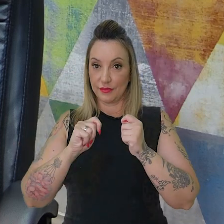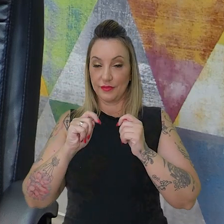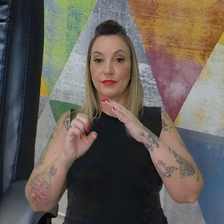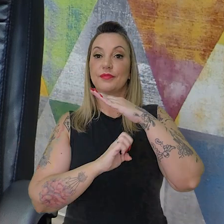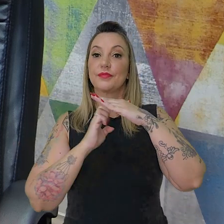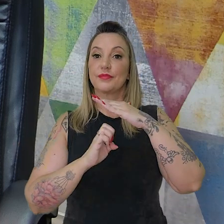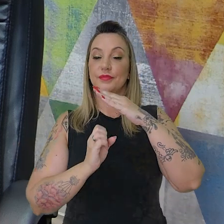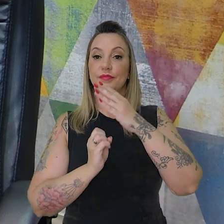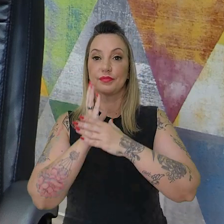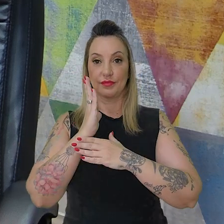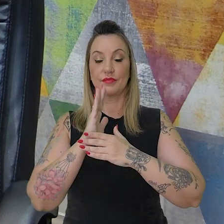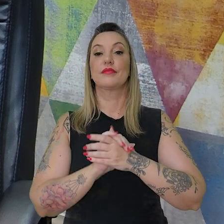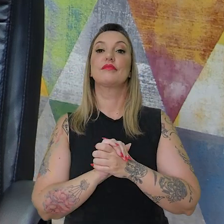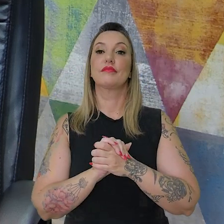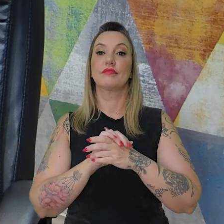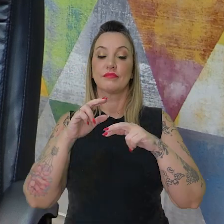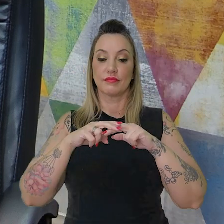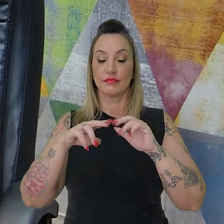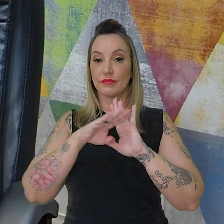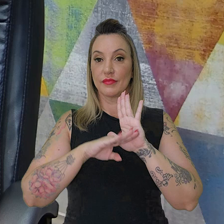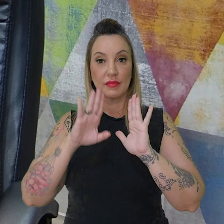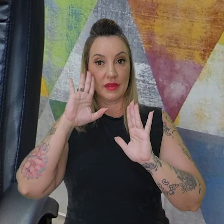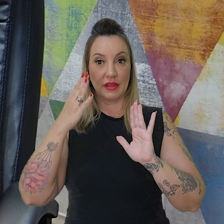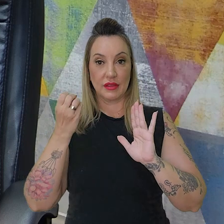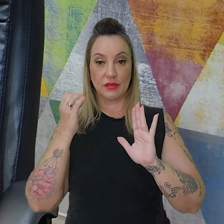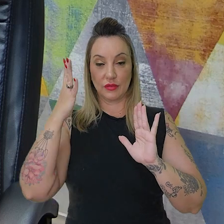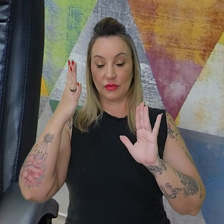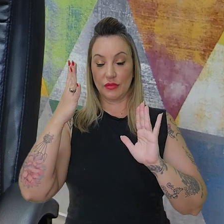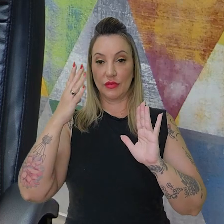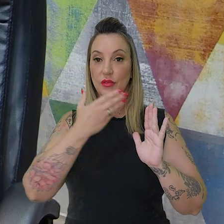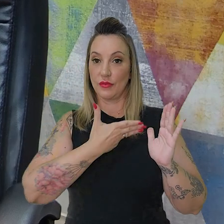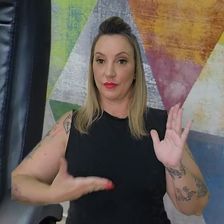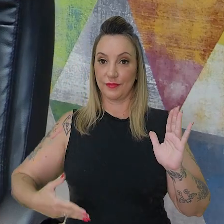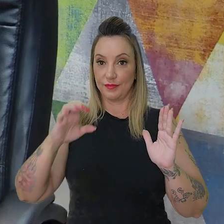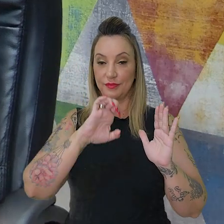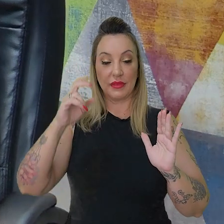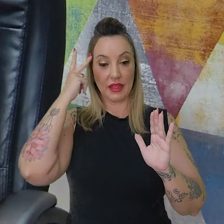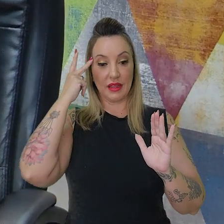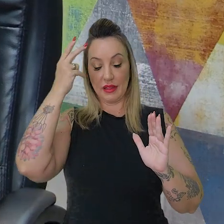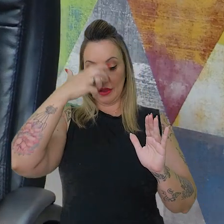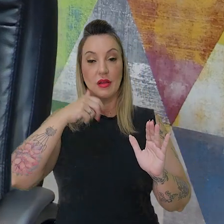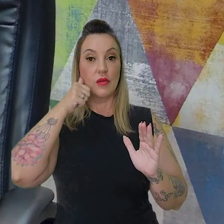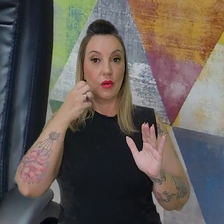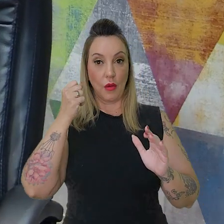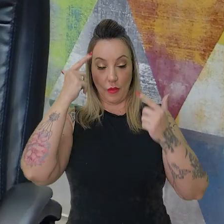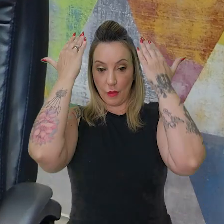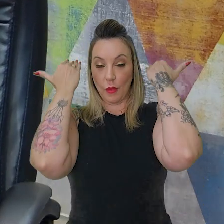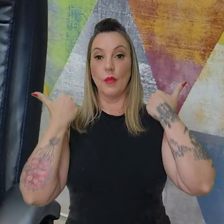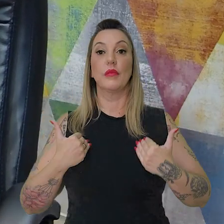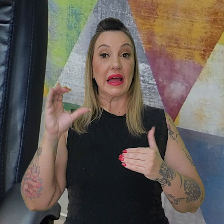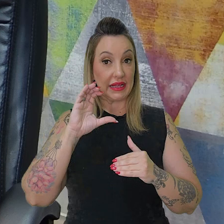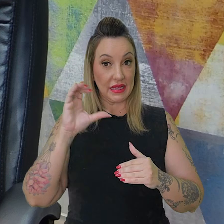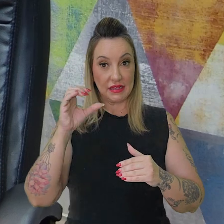Indústria criativas por meio do programa de ação cultural do Governo do Estado de São Paulo eu sou uma mulher branca tenho cabelo liso Comprido